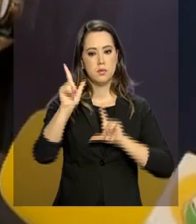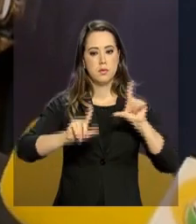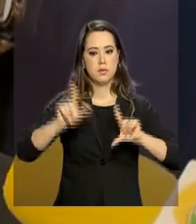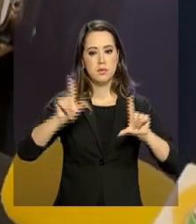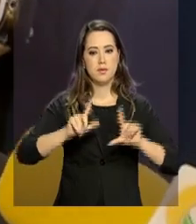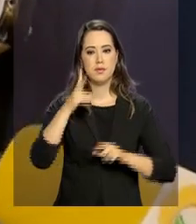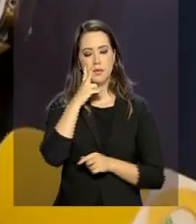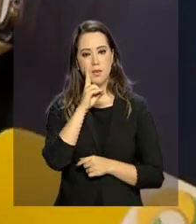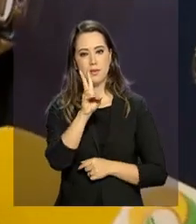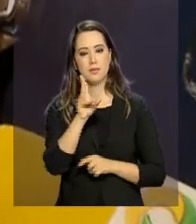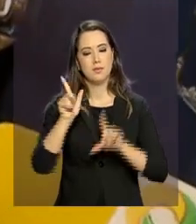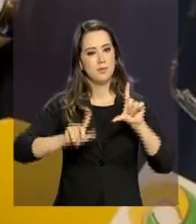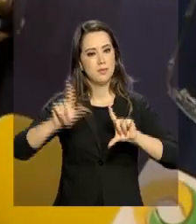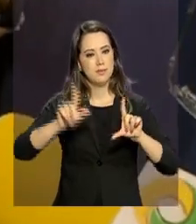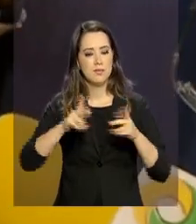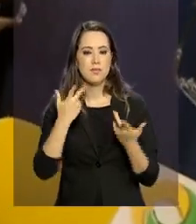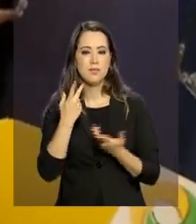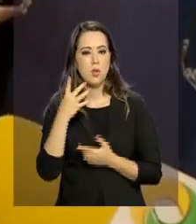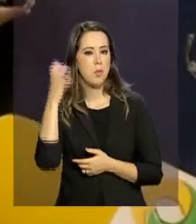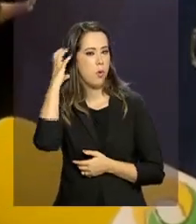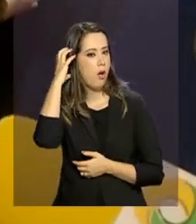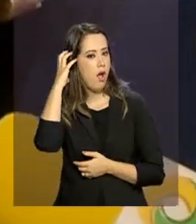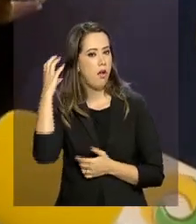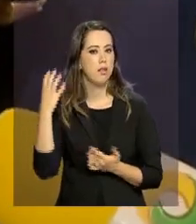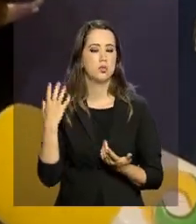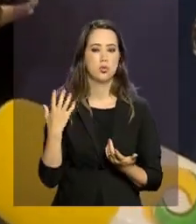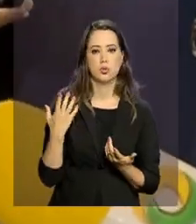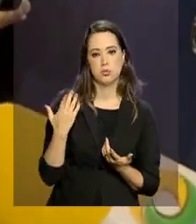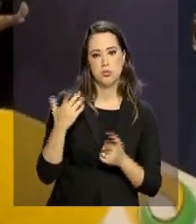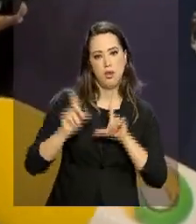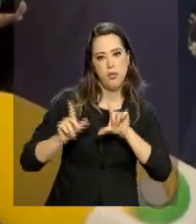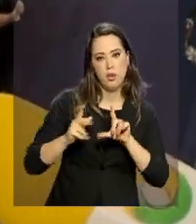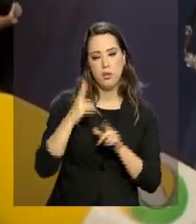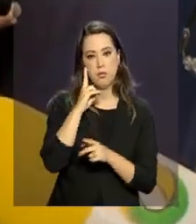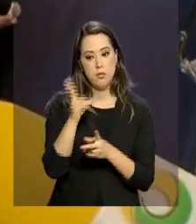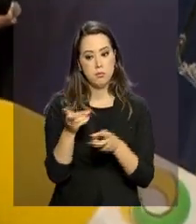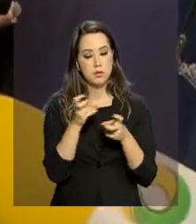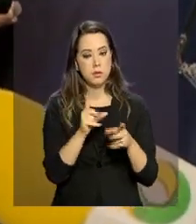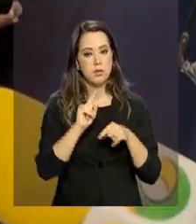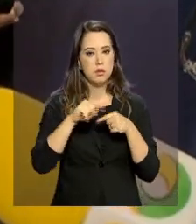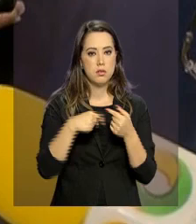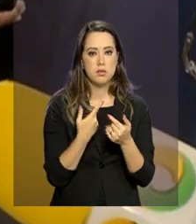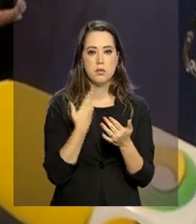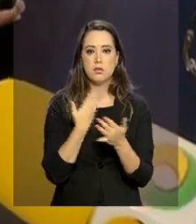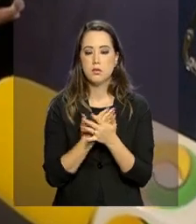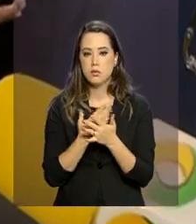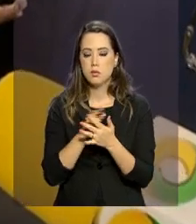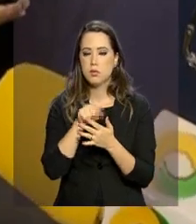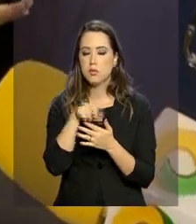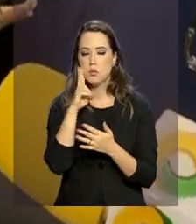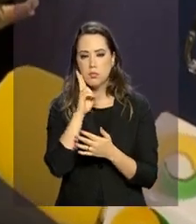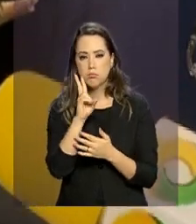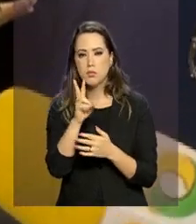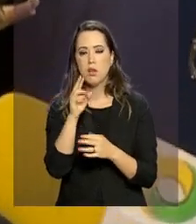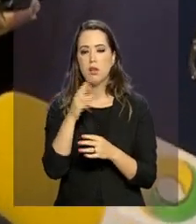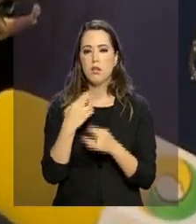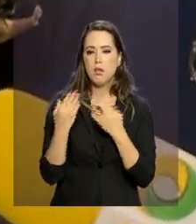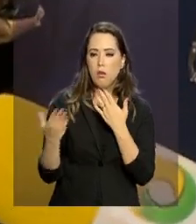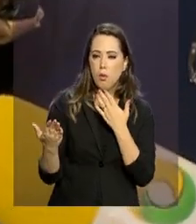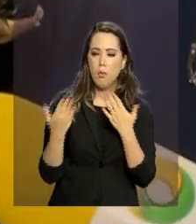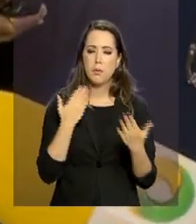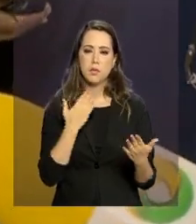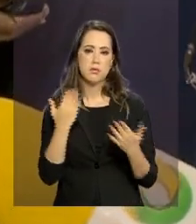olhando naturalmente pelo rádio vamos depois examinar o resultado e fazer uma